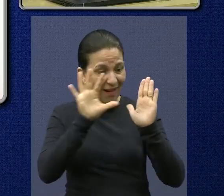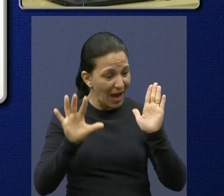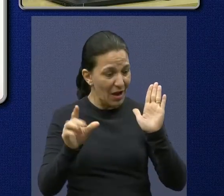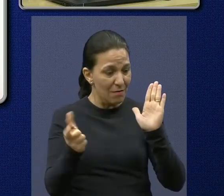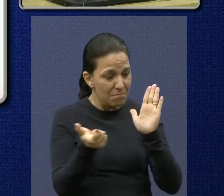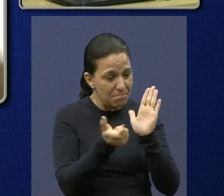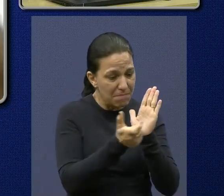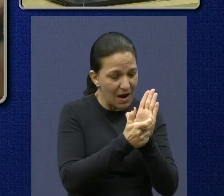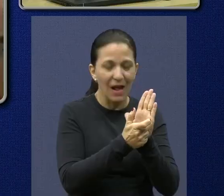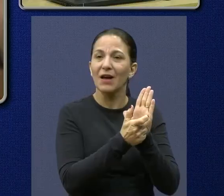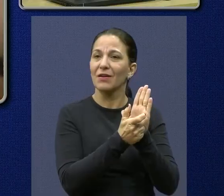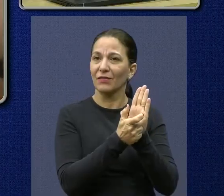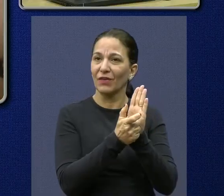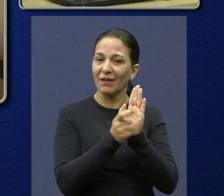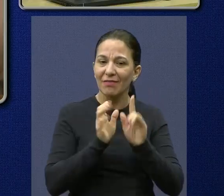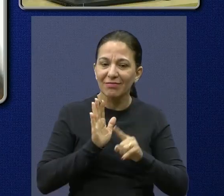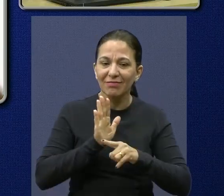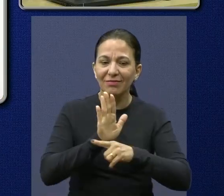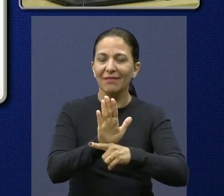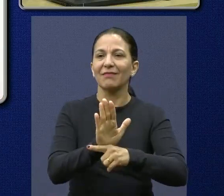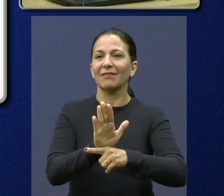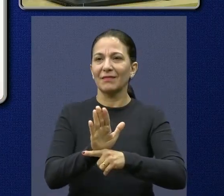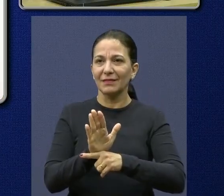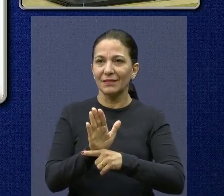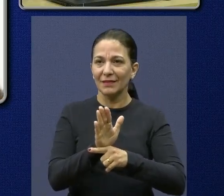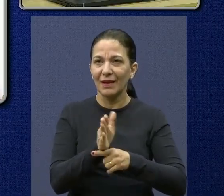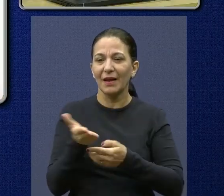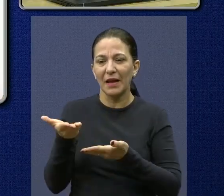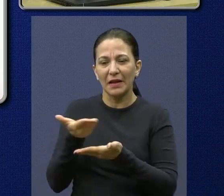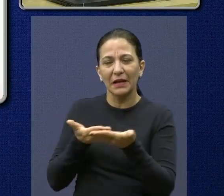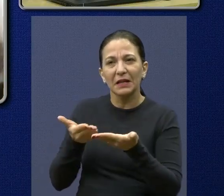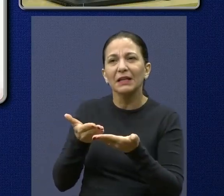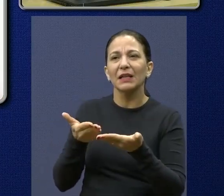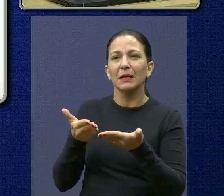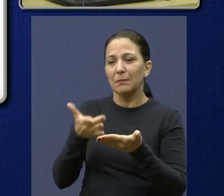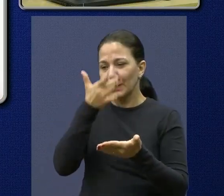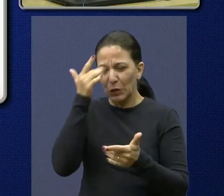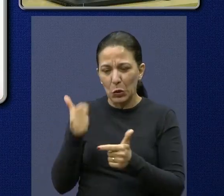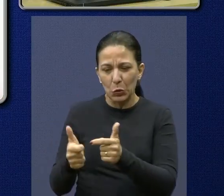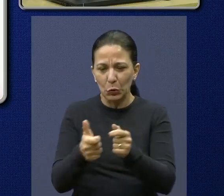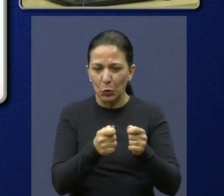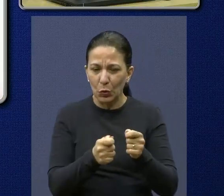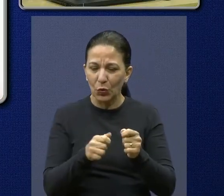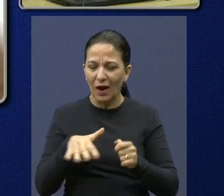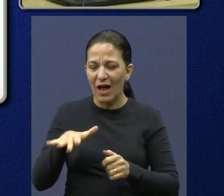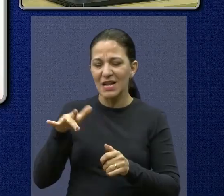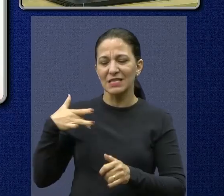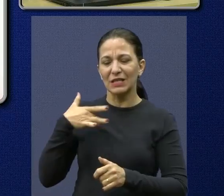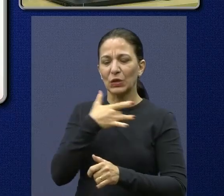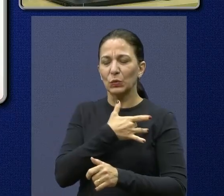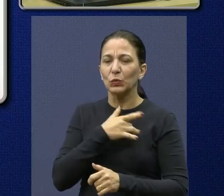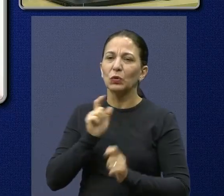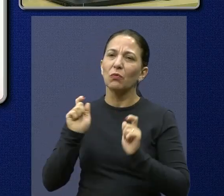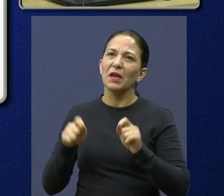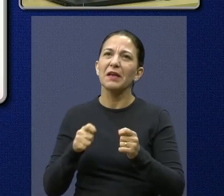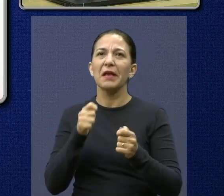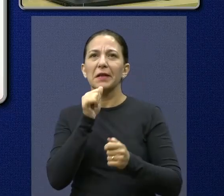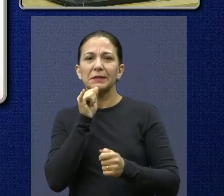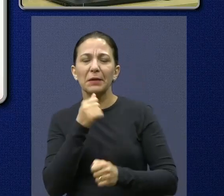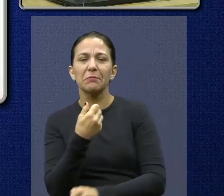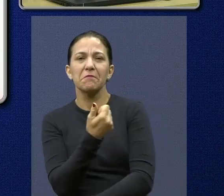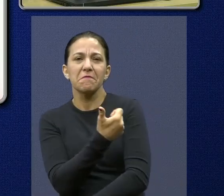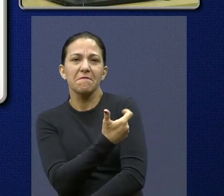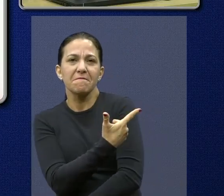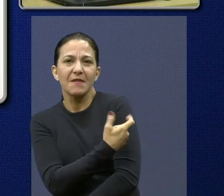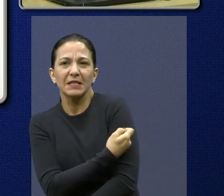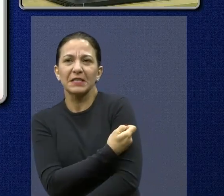do jogador, está para a saúde. Para a saúde é vacina, para a saúde é qualquer coisa, né? Então, e até